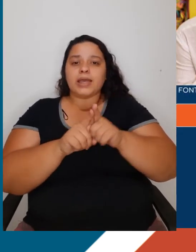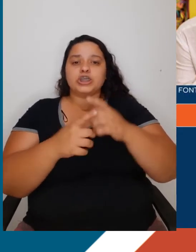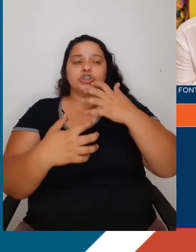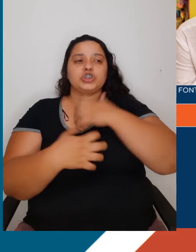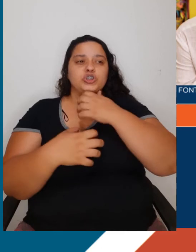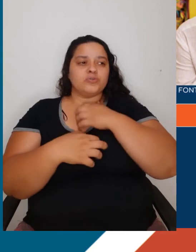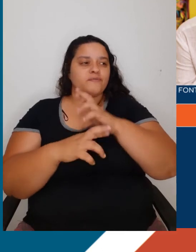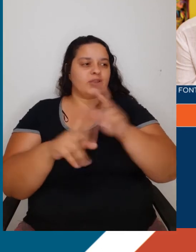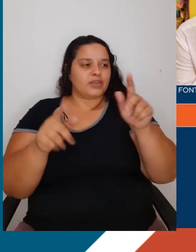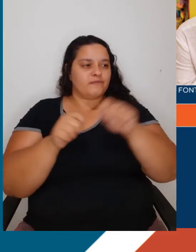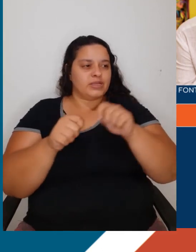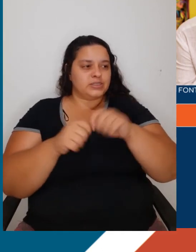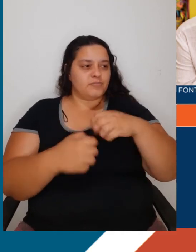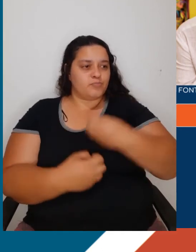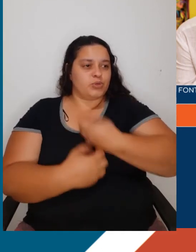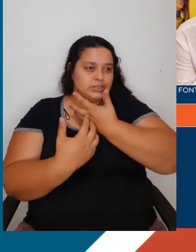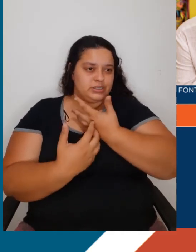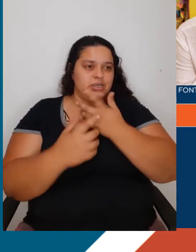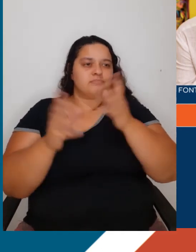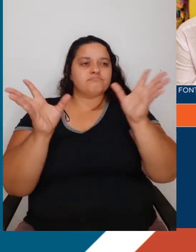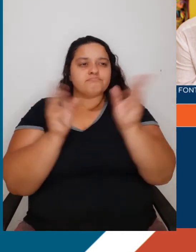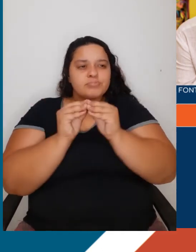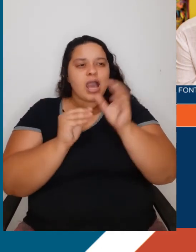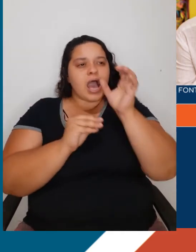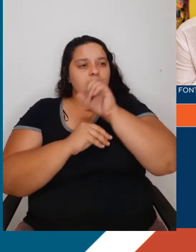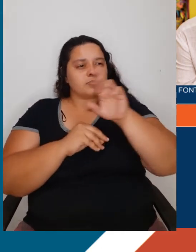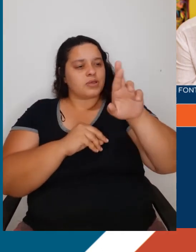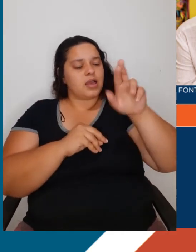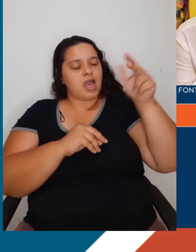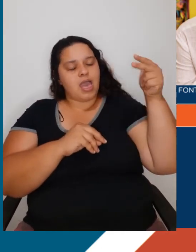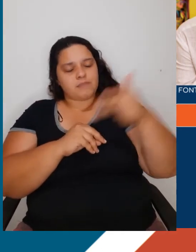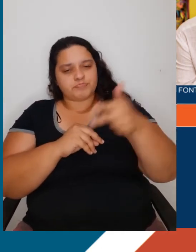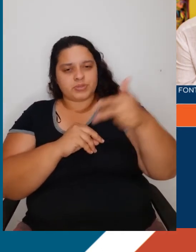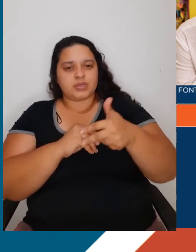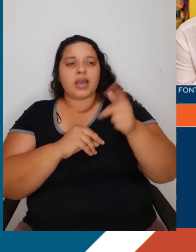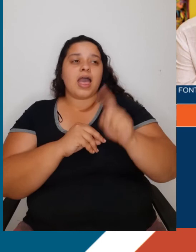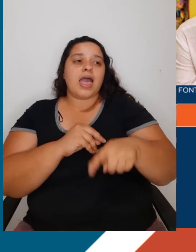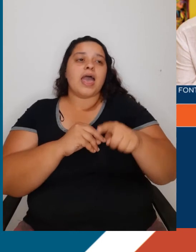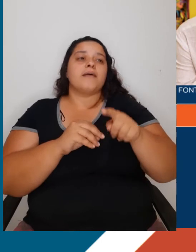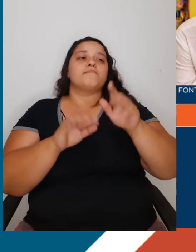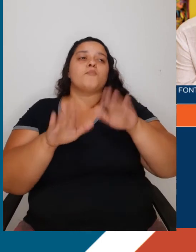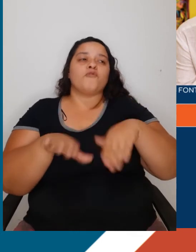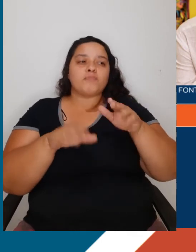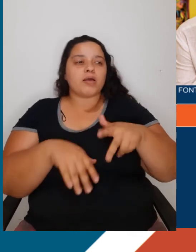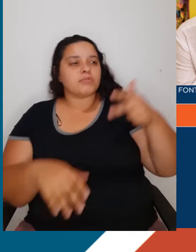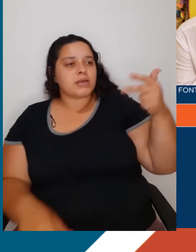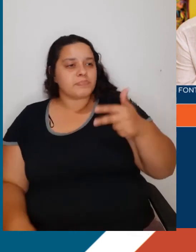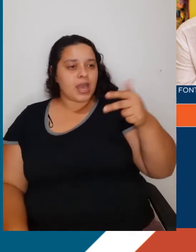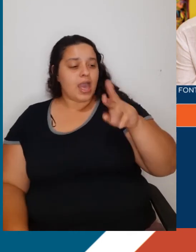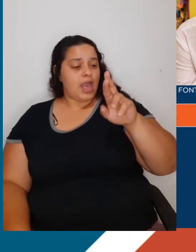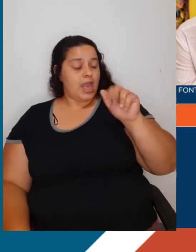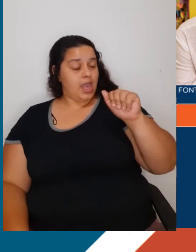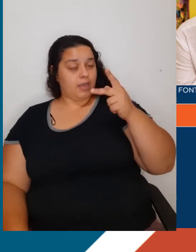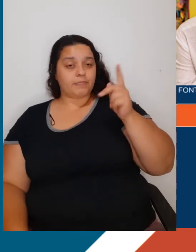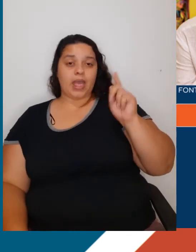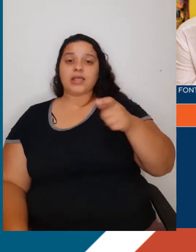jeito diferente de fazer poesia, adentraremos brevemente no rap, um estilo de música que faz parte do movimento hip hop. A sigla